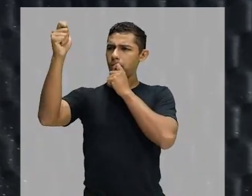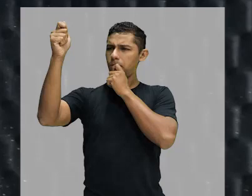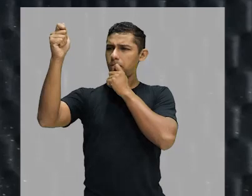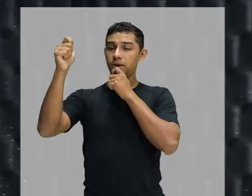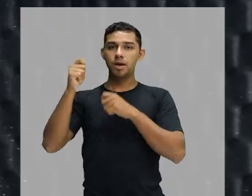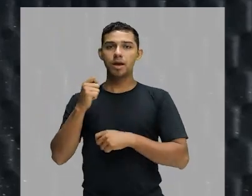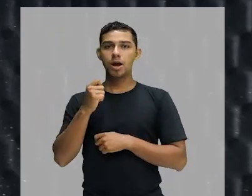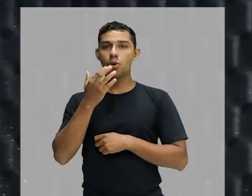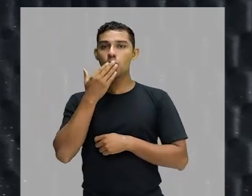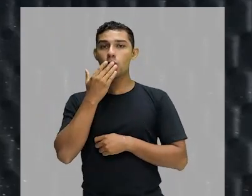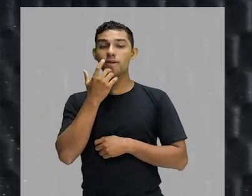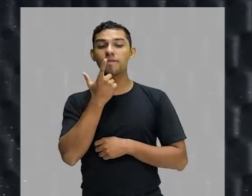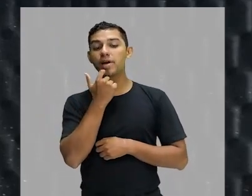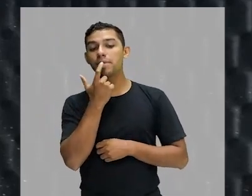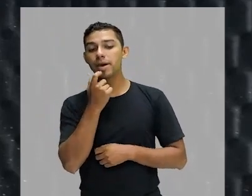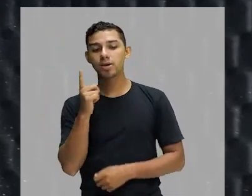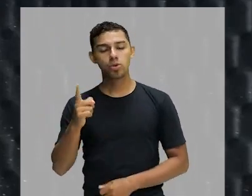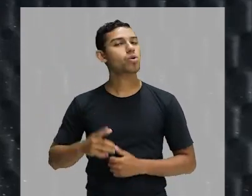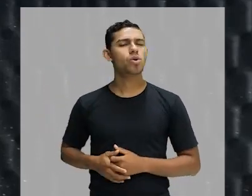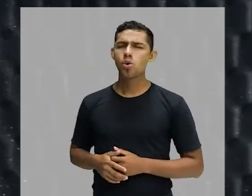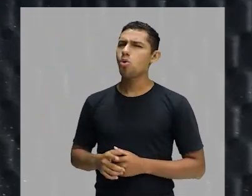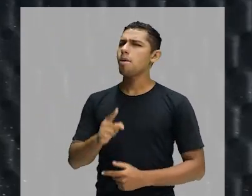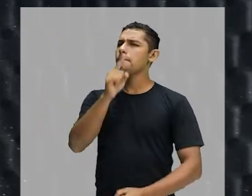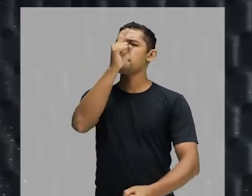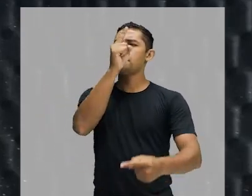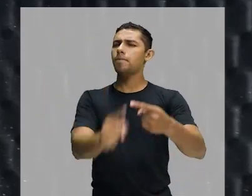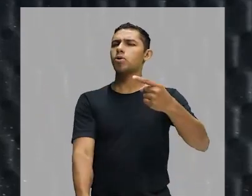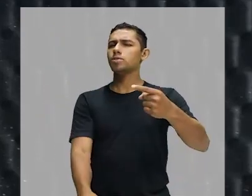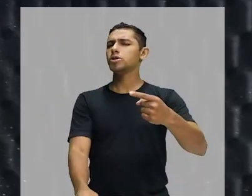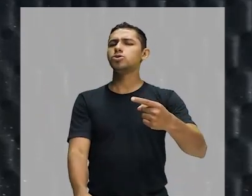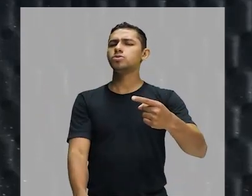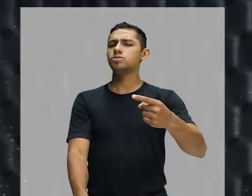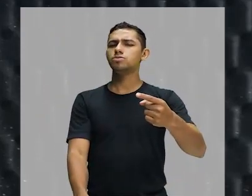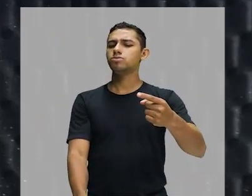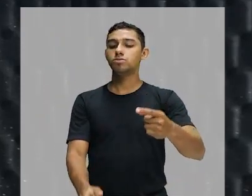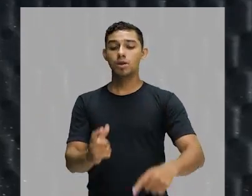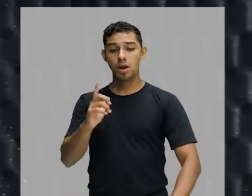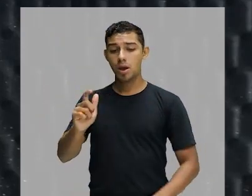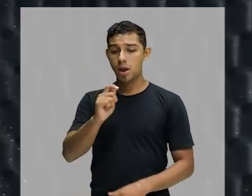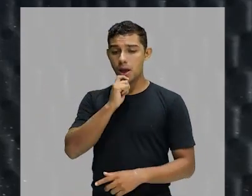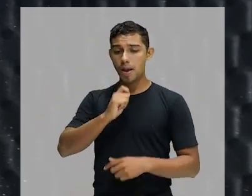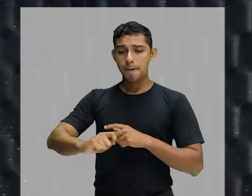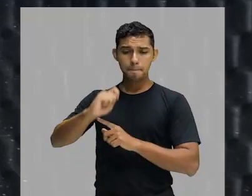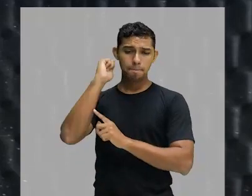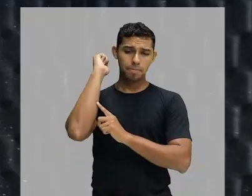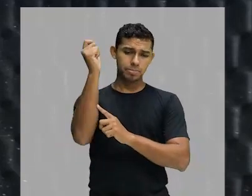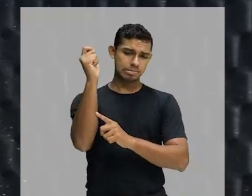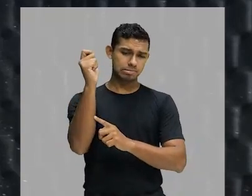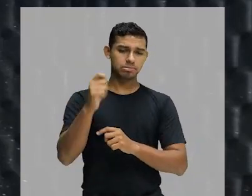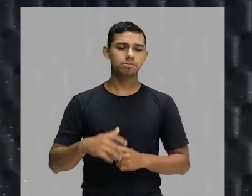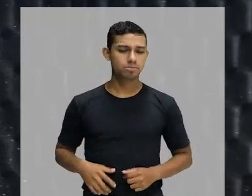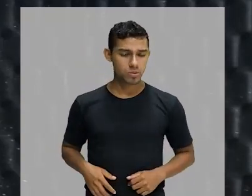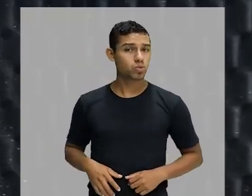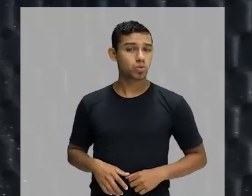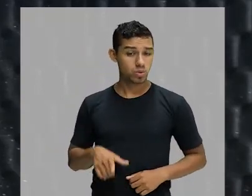para mostrar para vocês que o uso desse tipo de substância que está naquela lista de